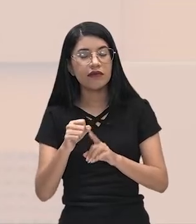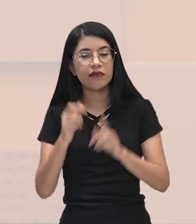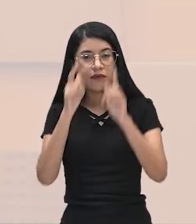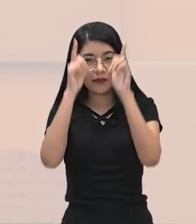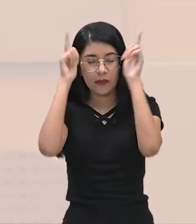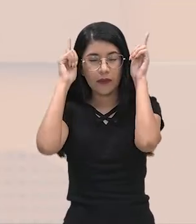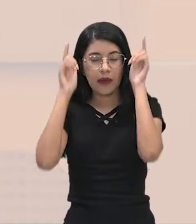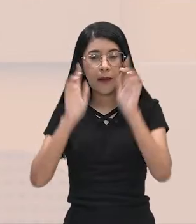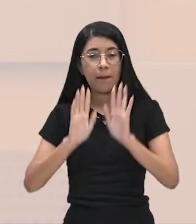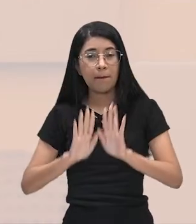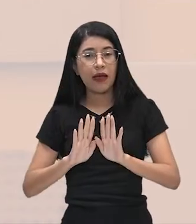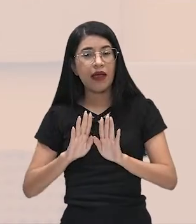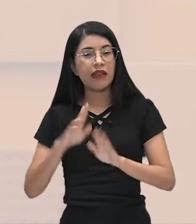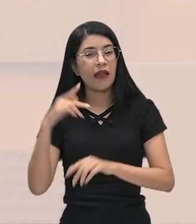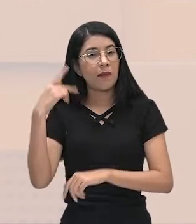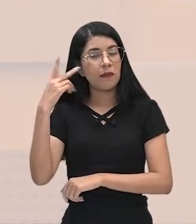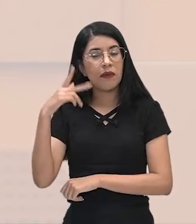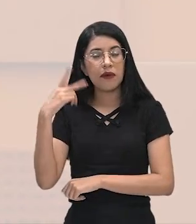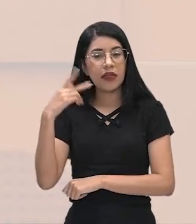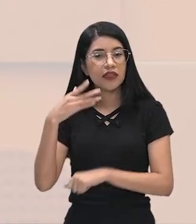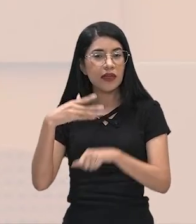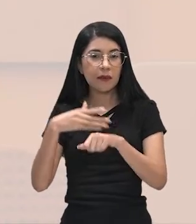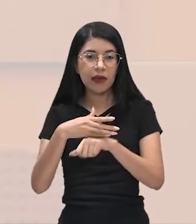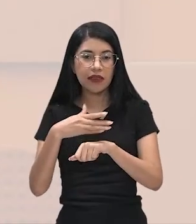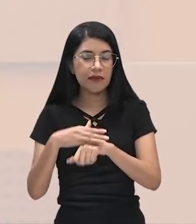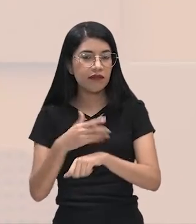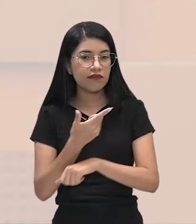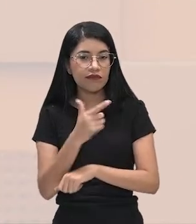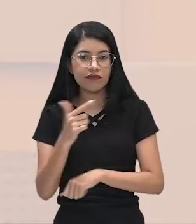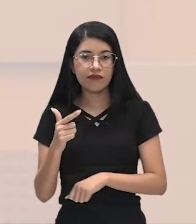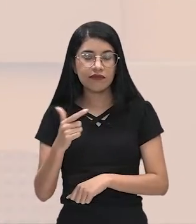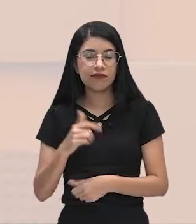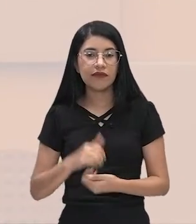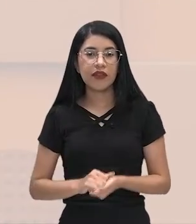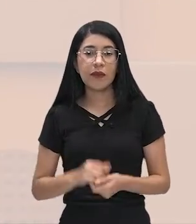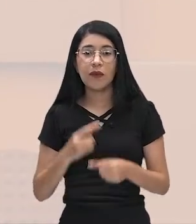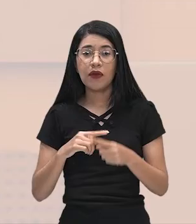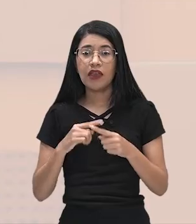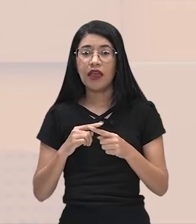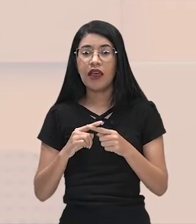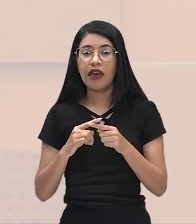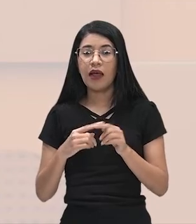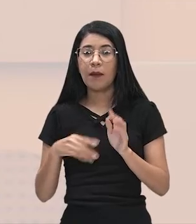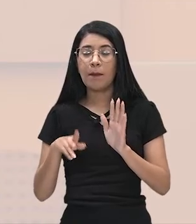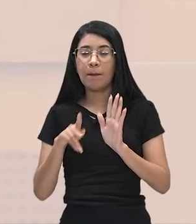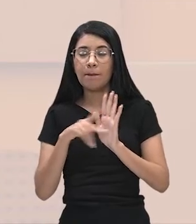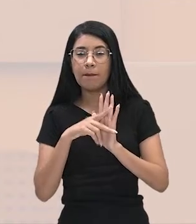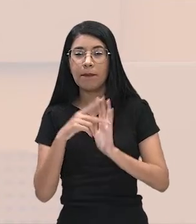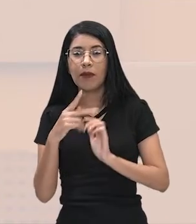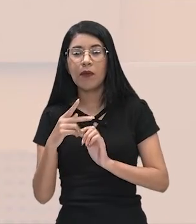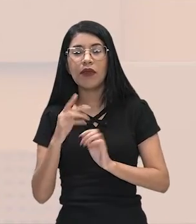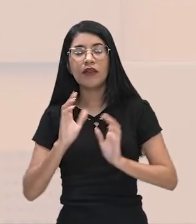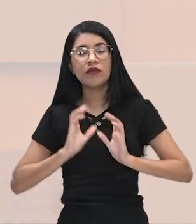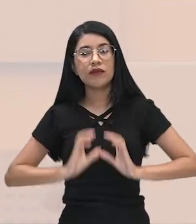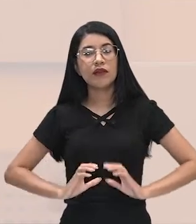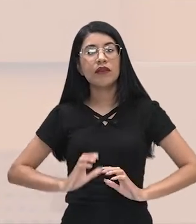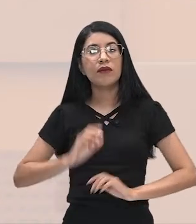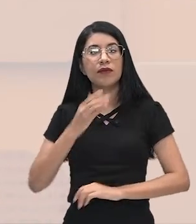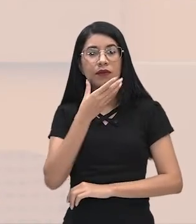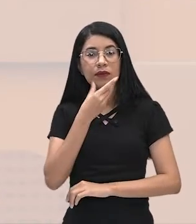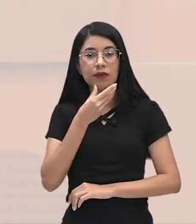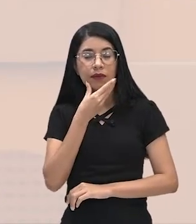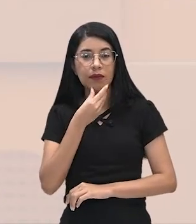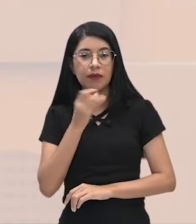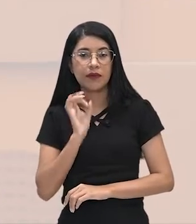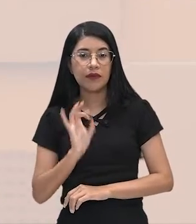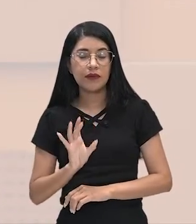política elas não participavam, porque isso era algo que era de direito dos cidadãos, e ali naquele contexto eram